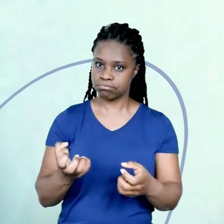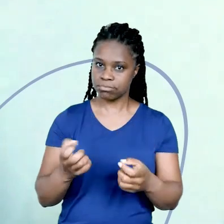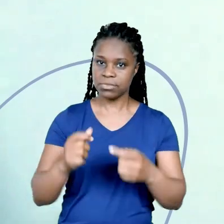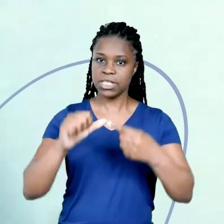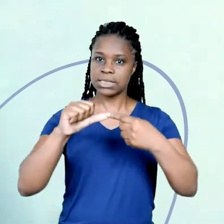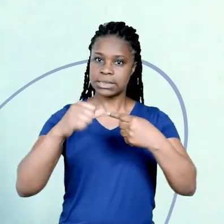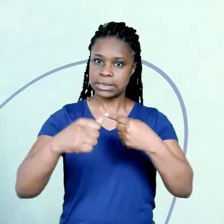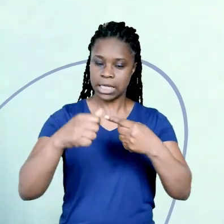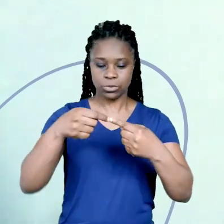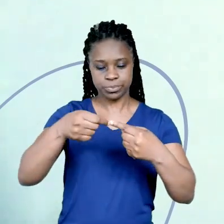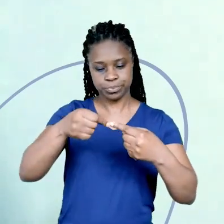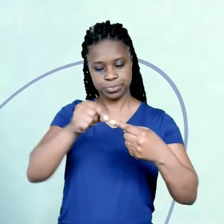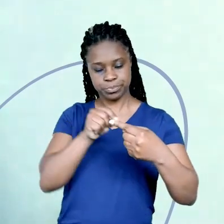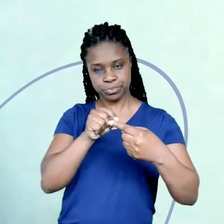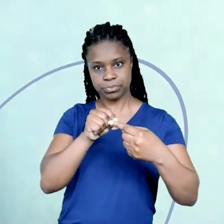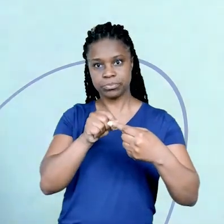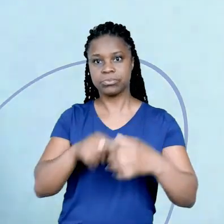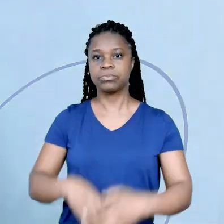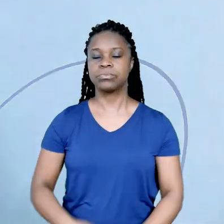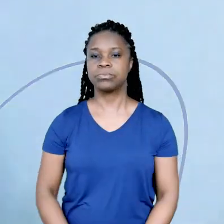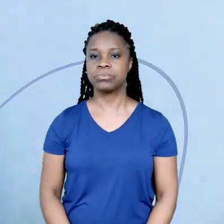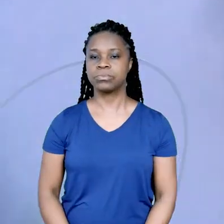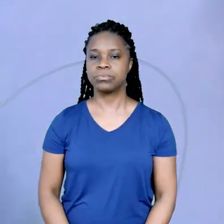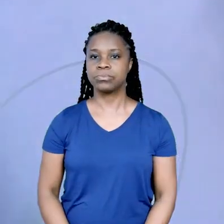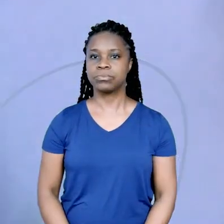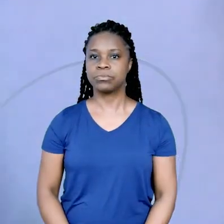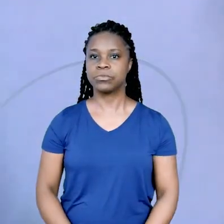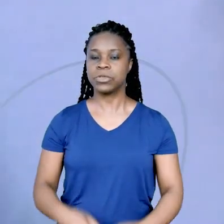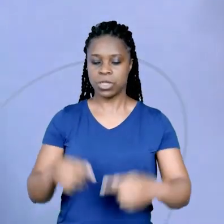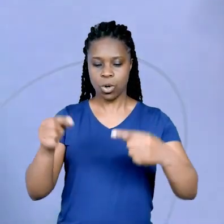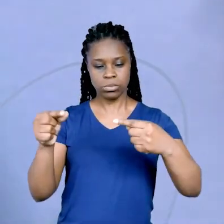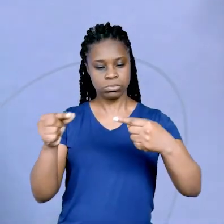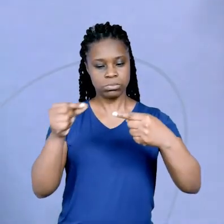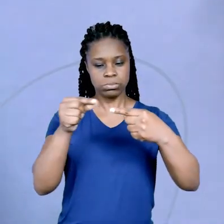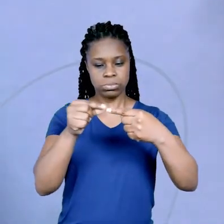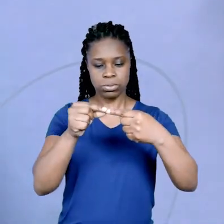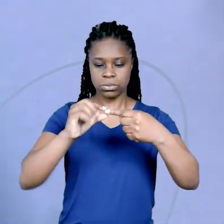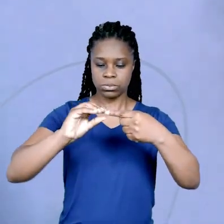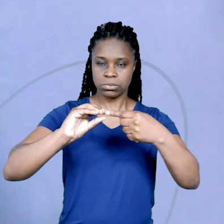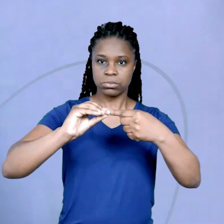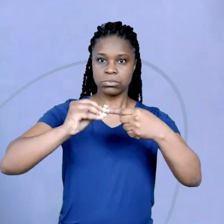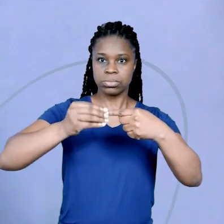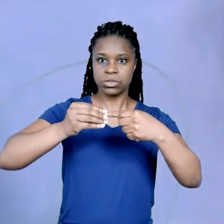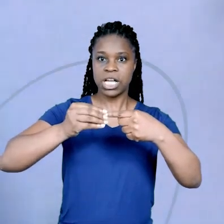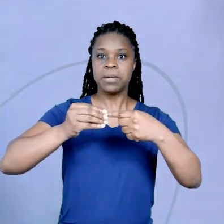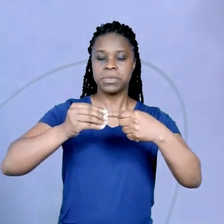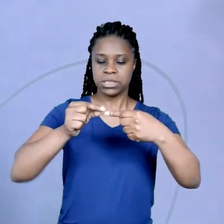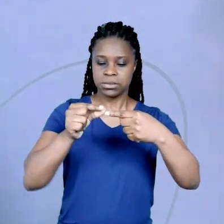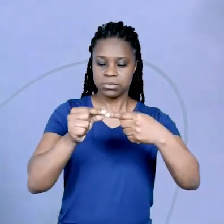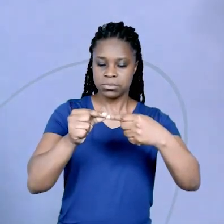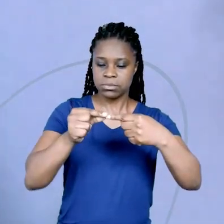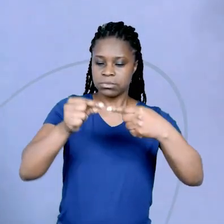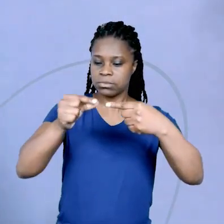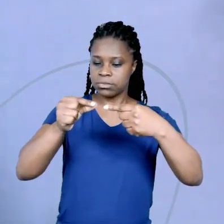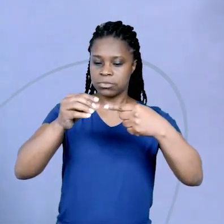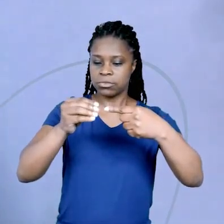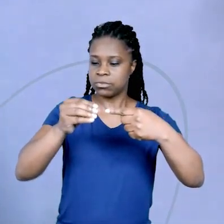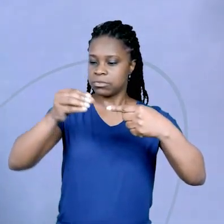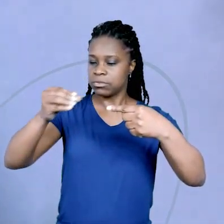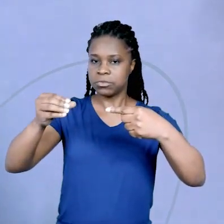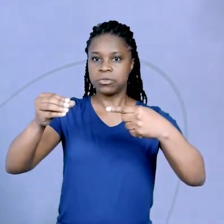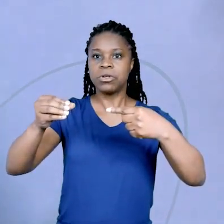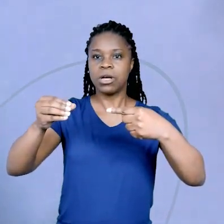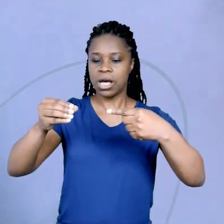o selo protetor da agulha descartável. Rosqueie a agulha e retire suas tampas externa e